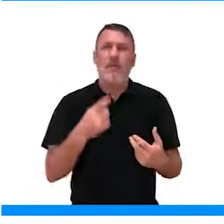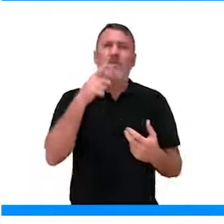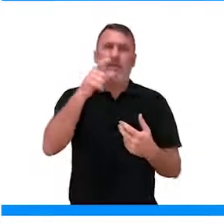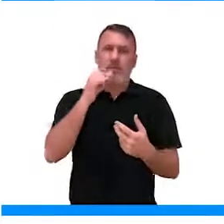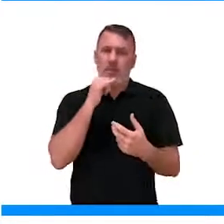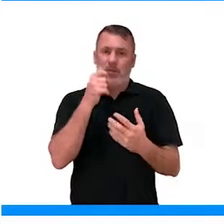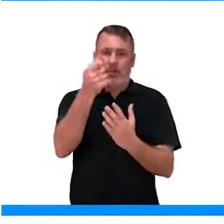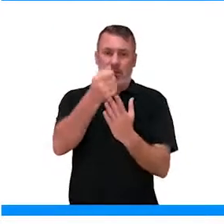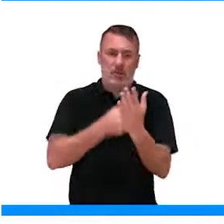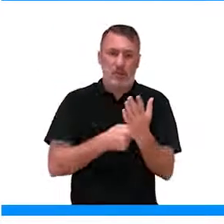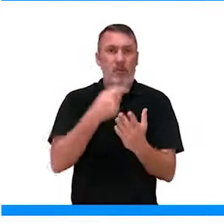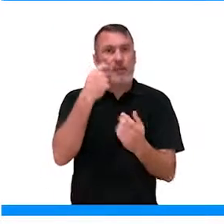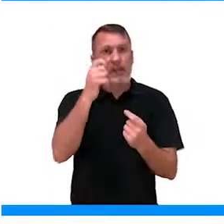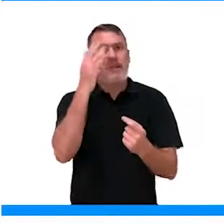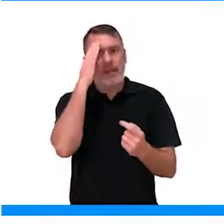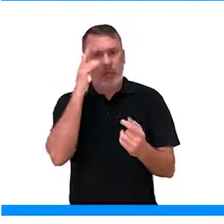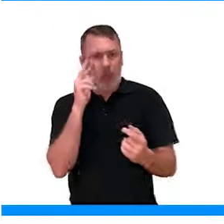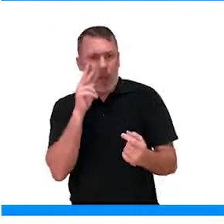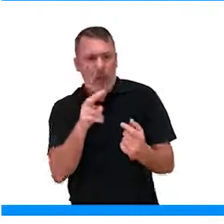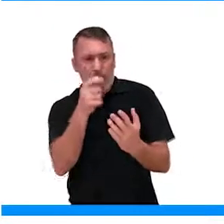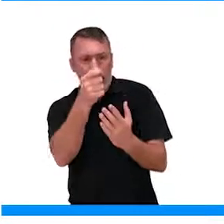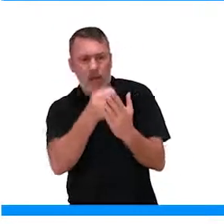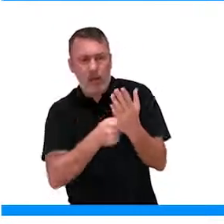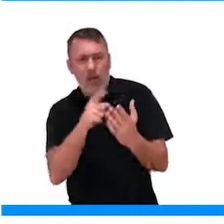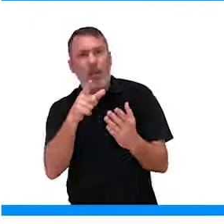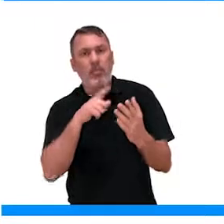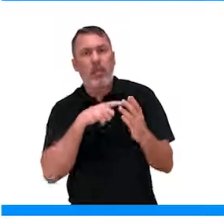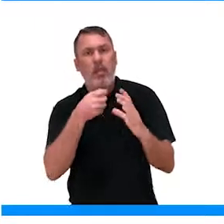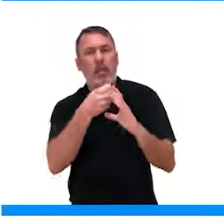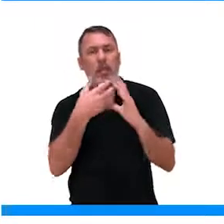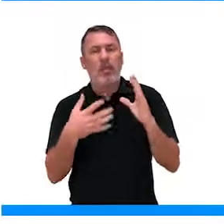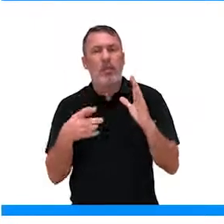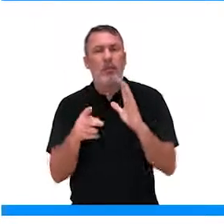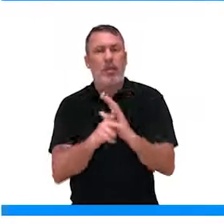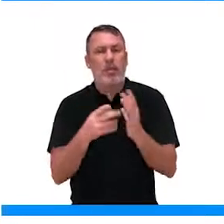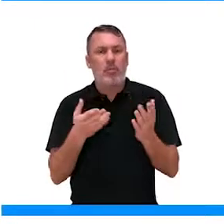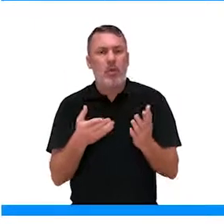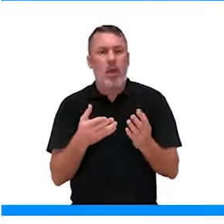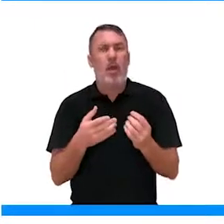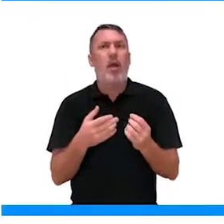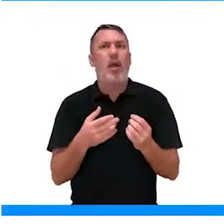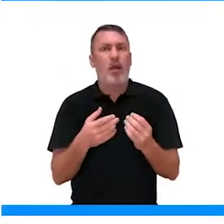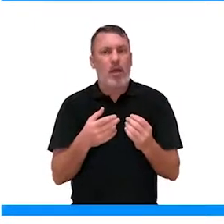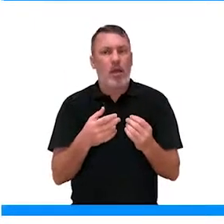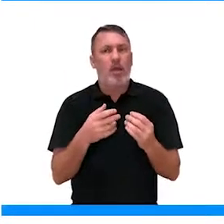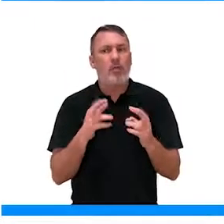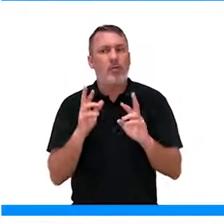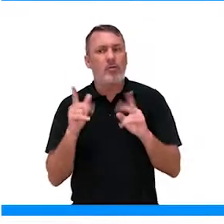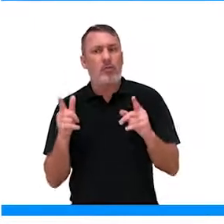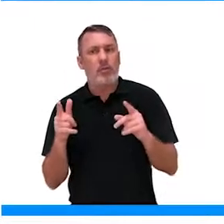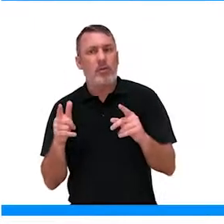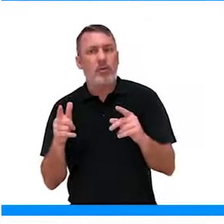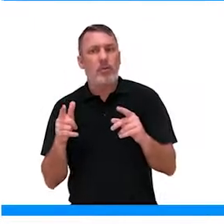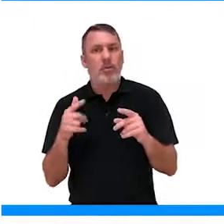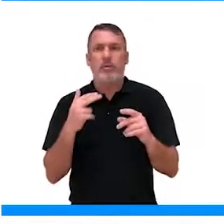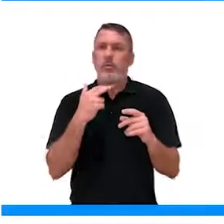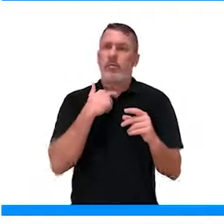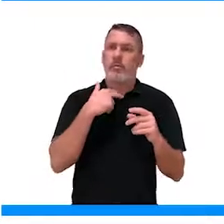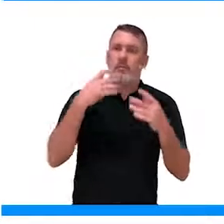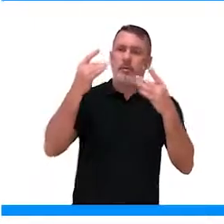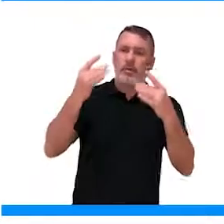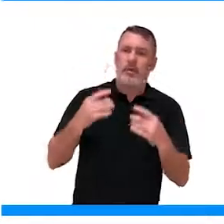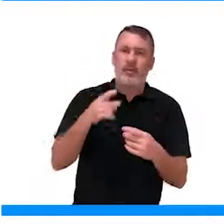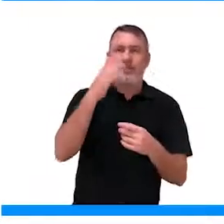Enem, ele tem que saber que a redação do Enem tem características que diferem muito de uma receita culinária. Ele não vai botar um